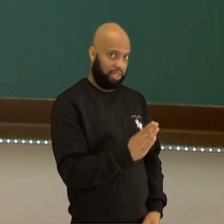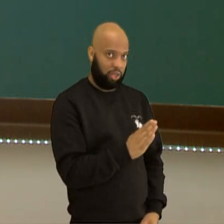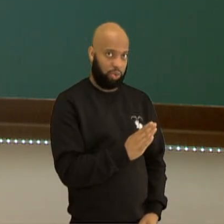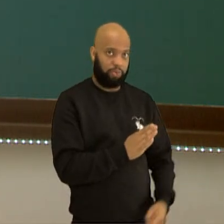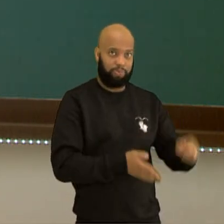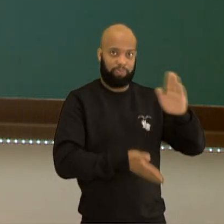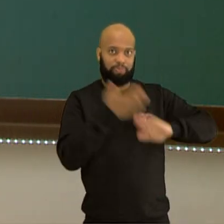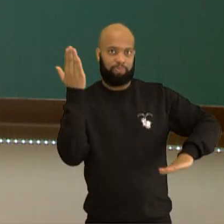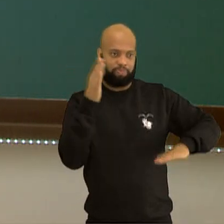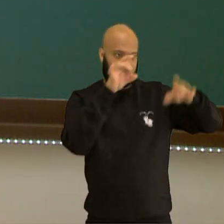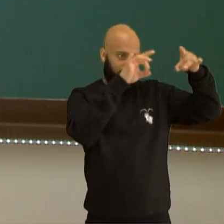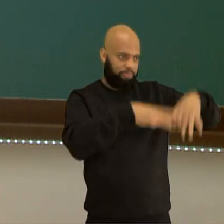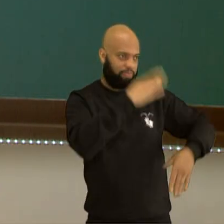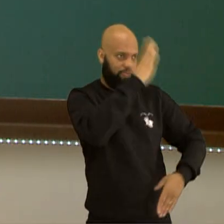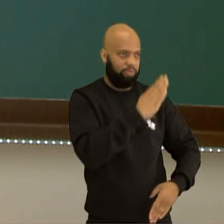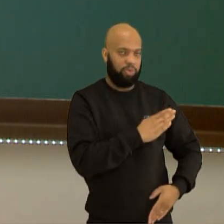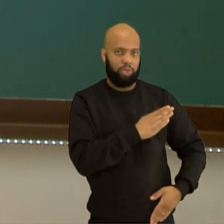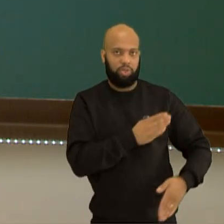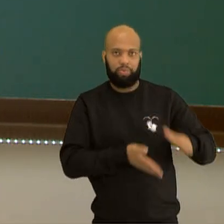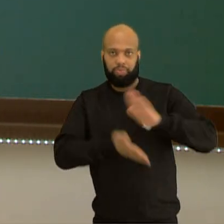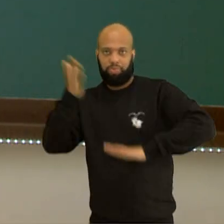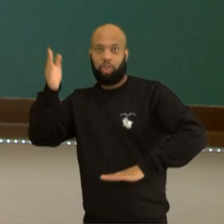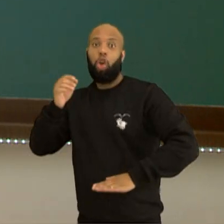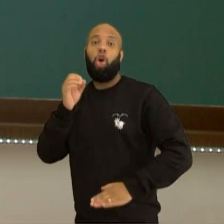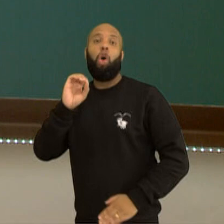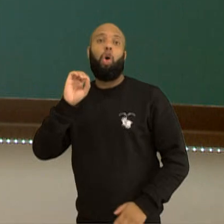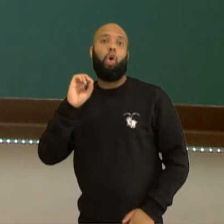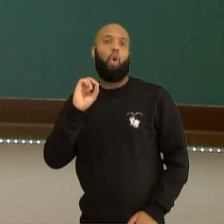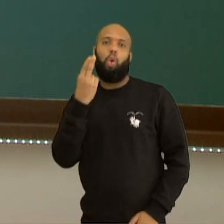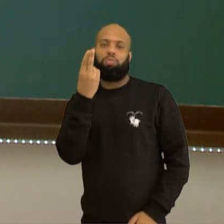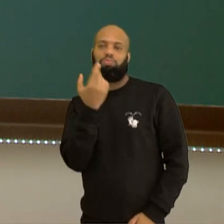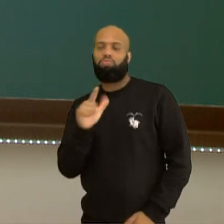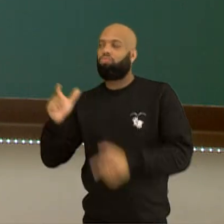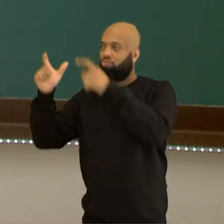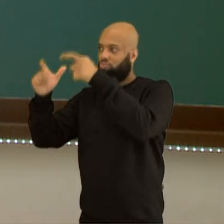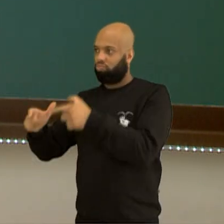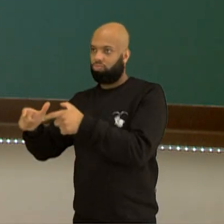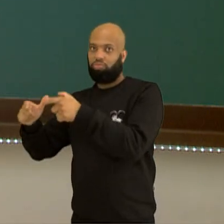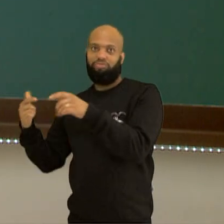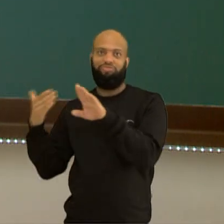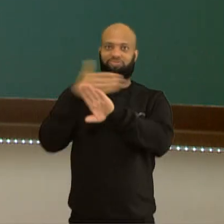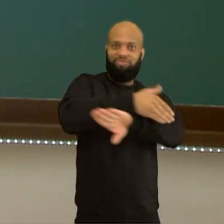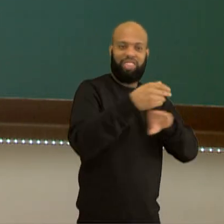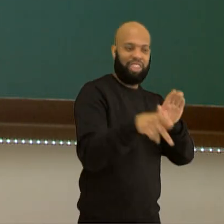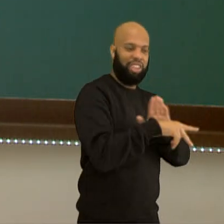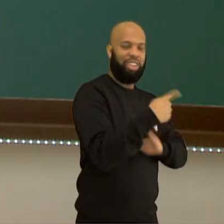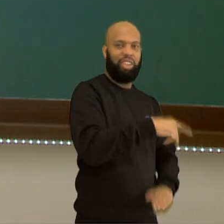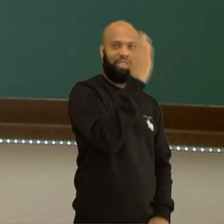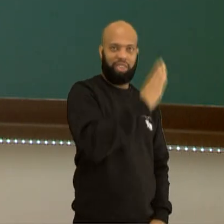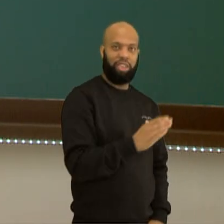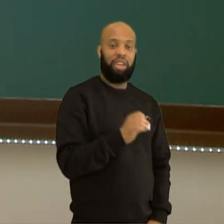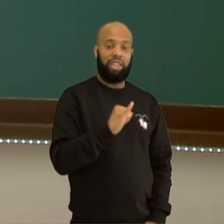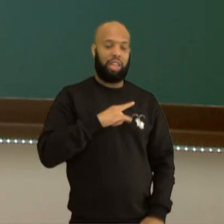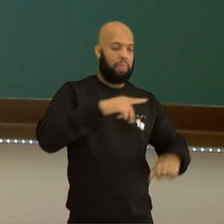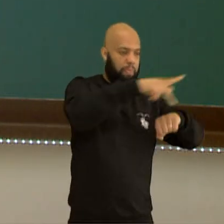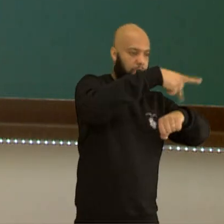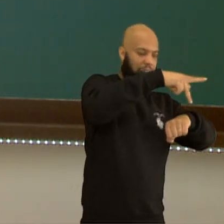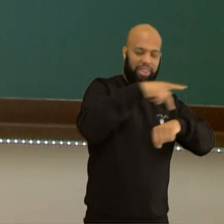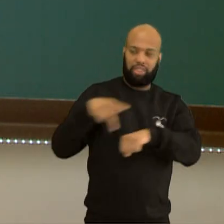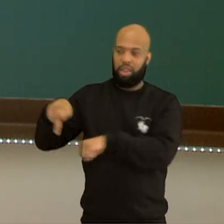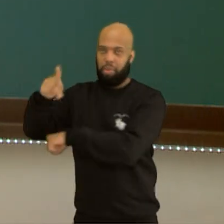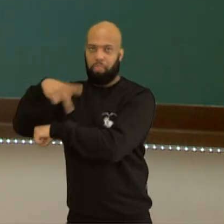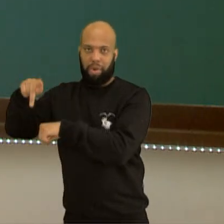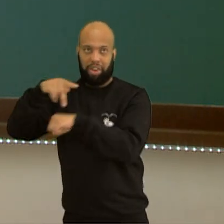lugares ou de outros lugares chegando no Brasil. Então, migrações, quando eu mudo de um país para outro,